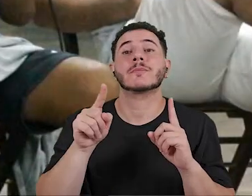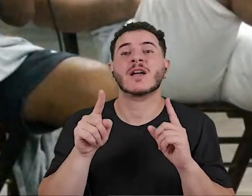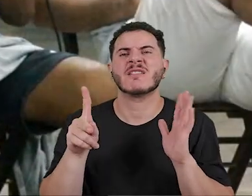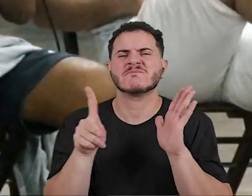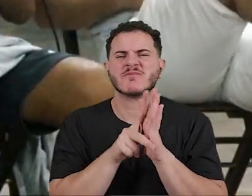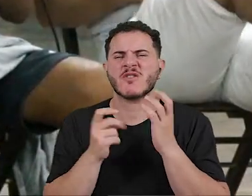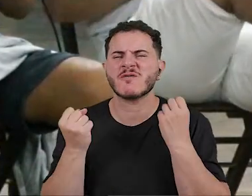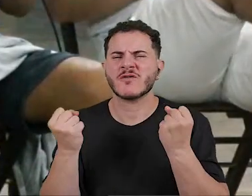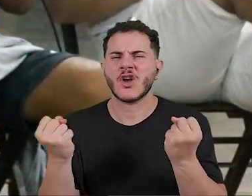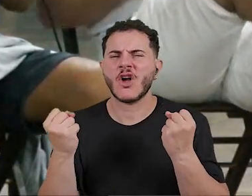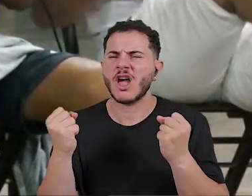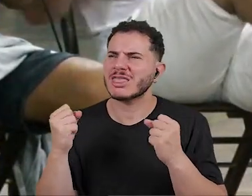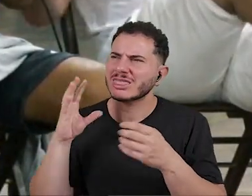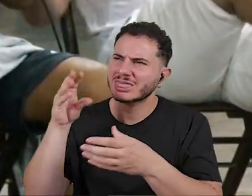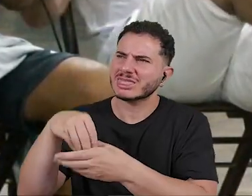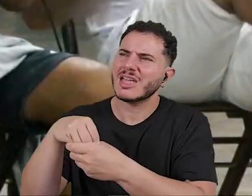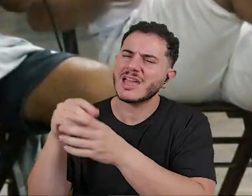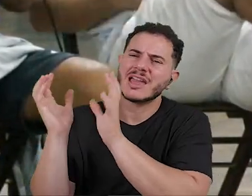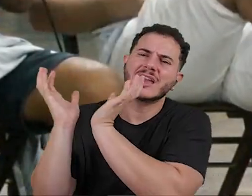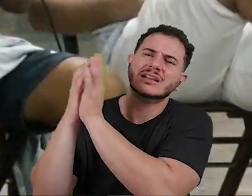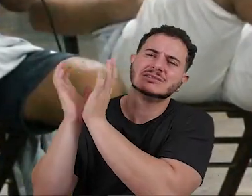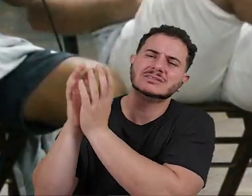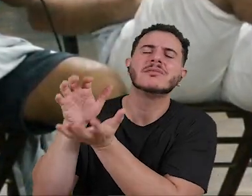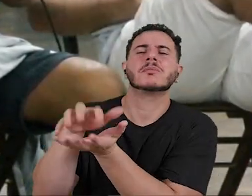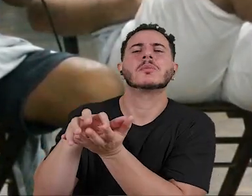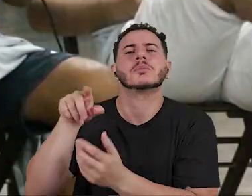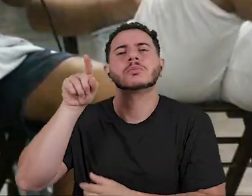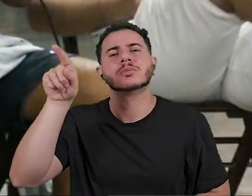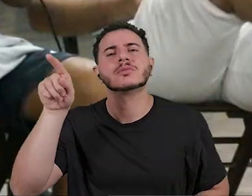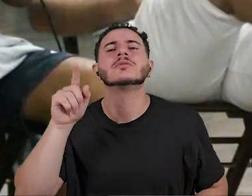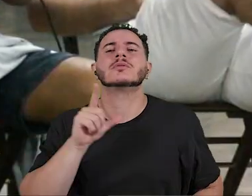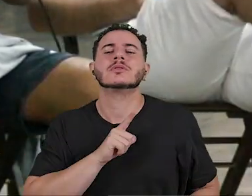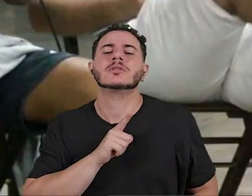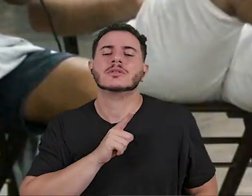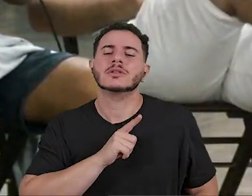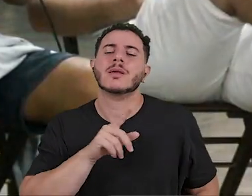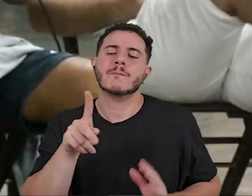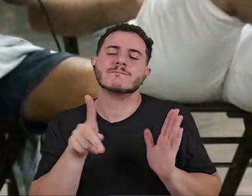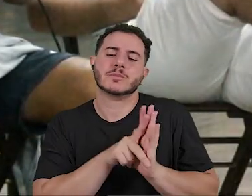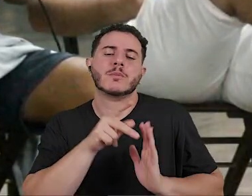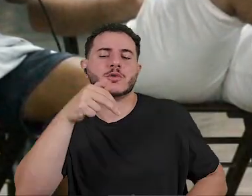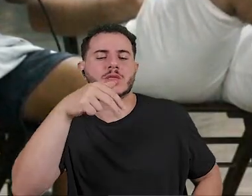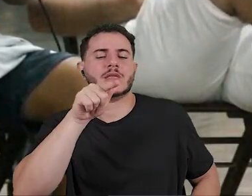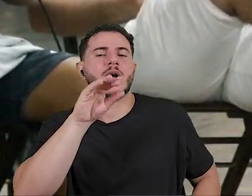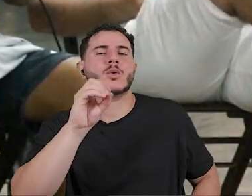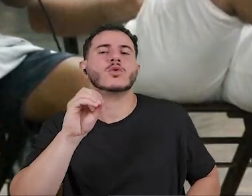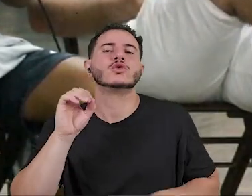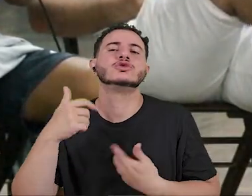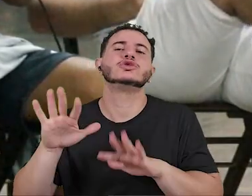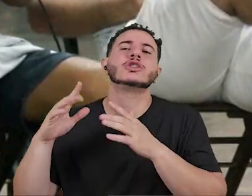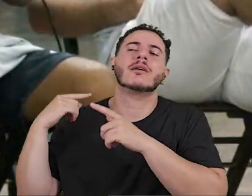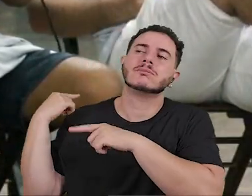Nagô, que já vem de hierarquia. Tem a Nagô e tem também a antiga, que é a Umbanda. Aqui, vocês no